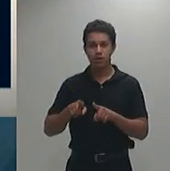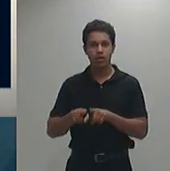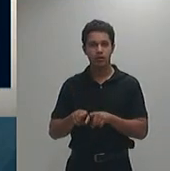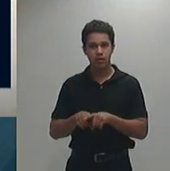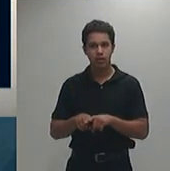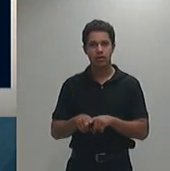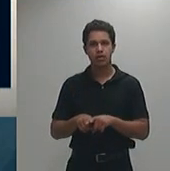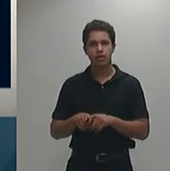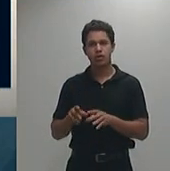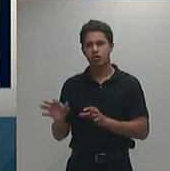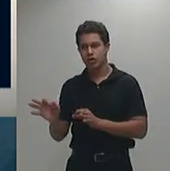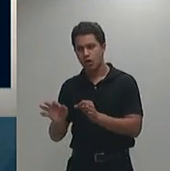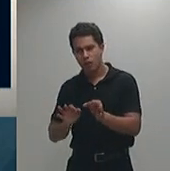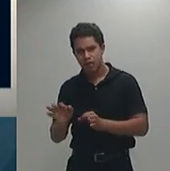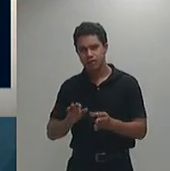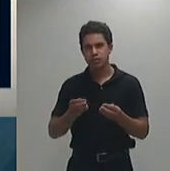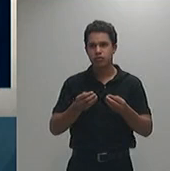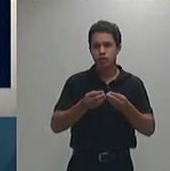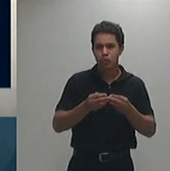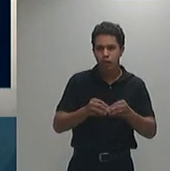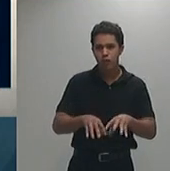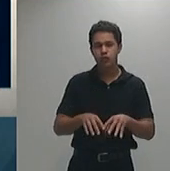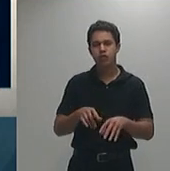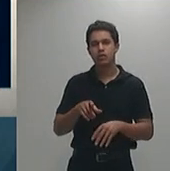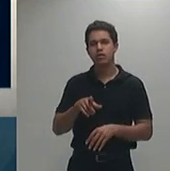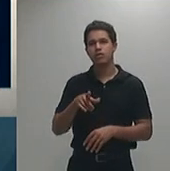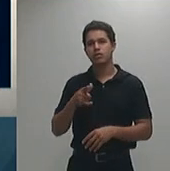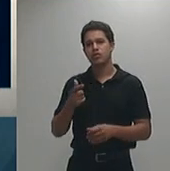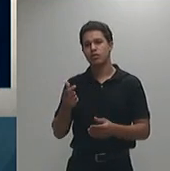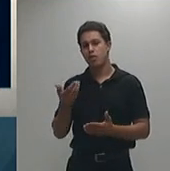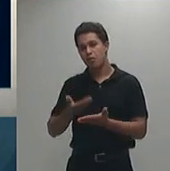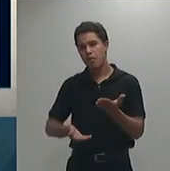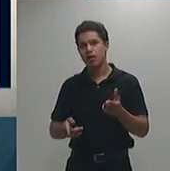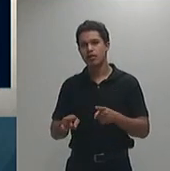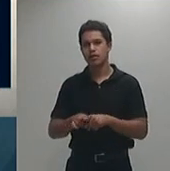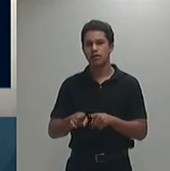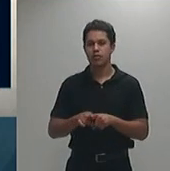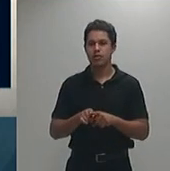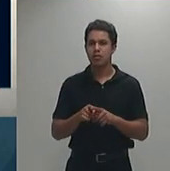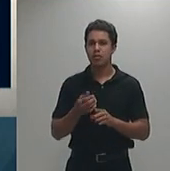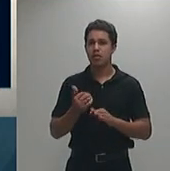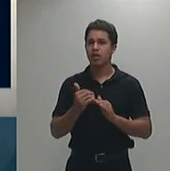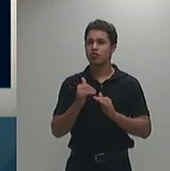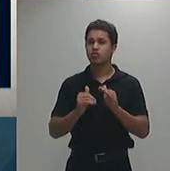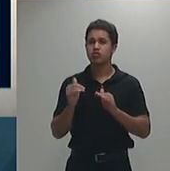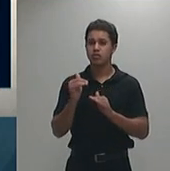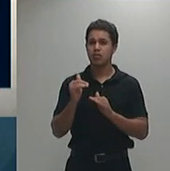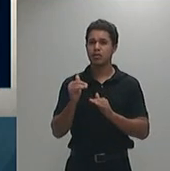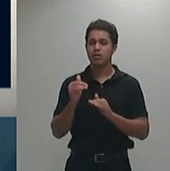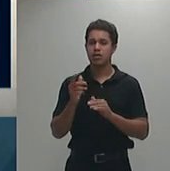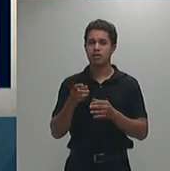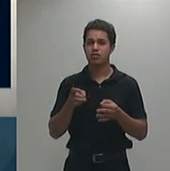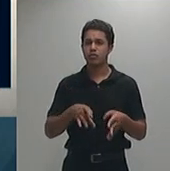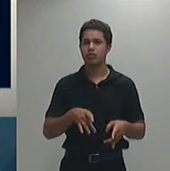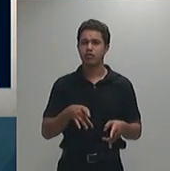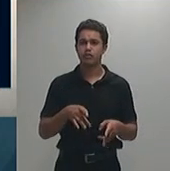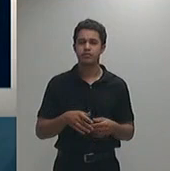e Perdas e Danos eventualmente devidos pela suspensão ou interrupção do serviço